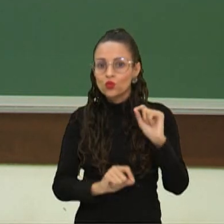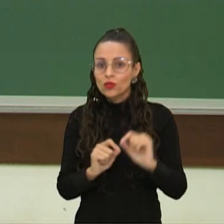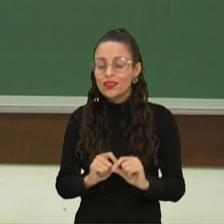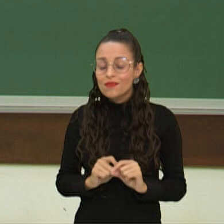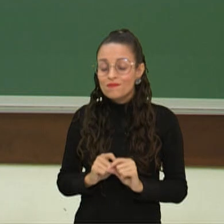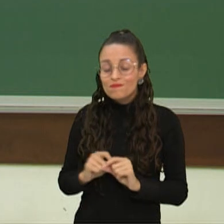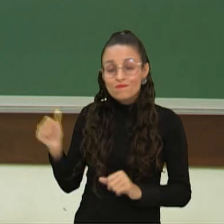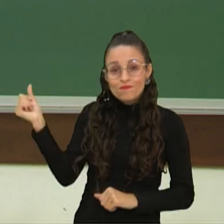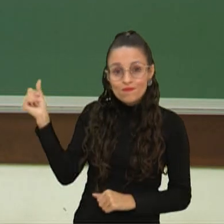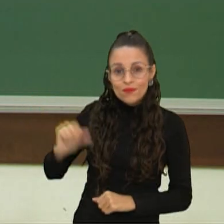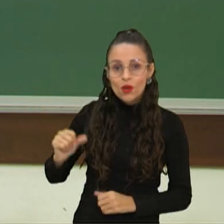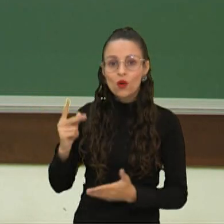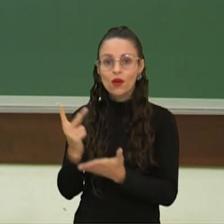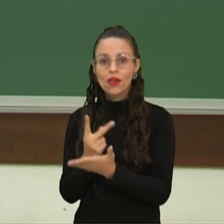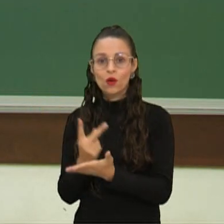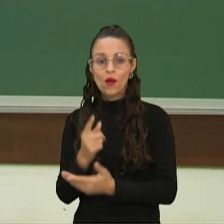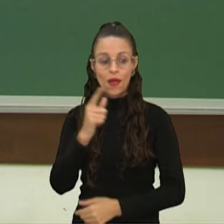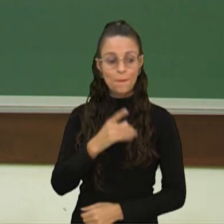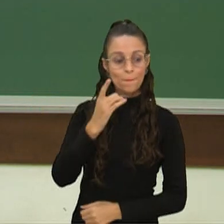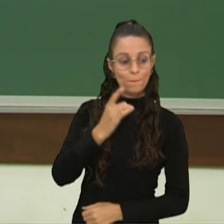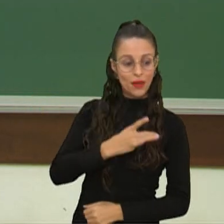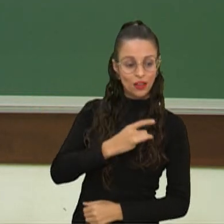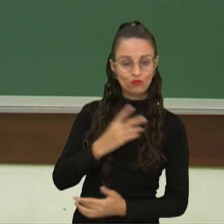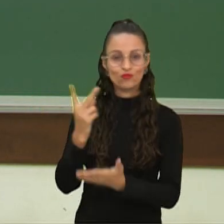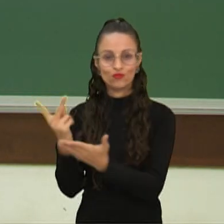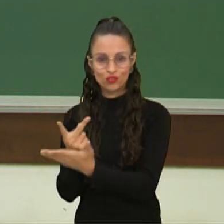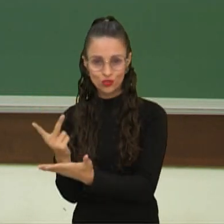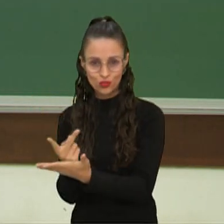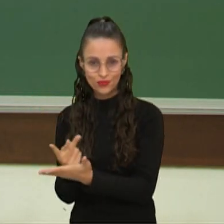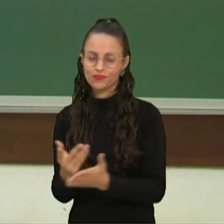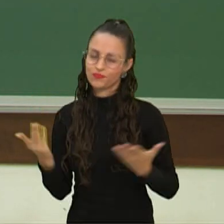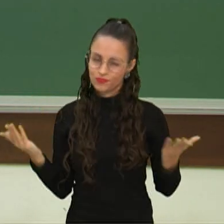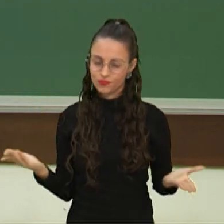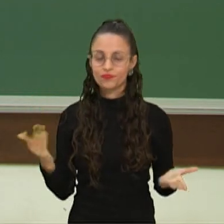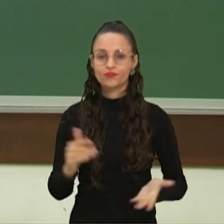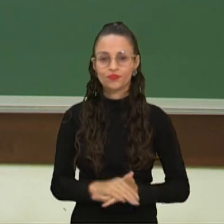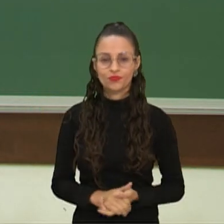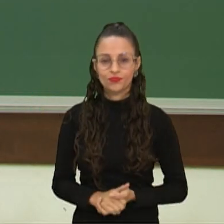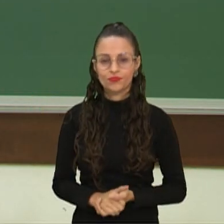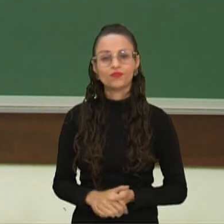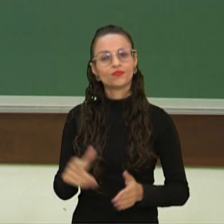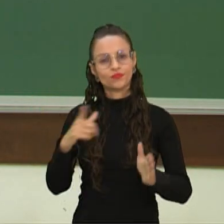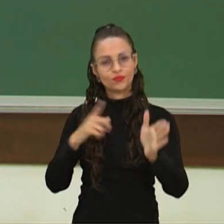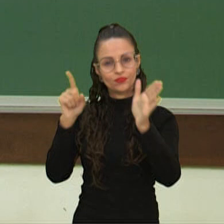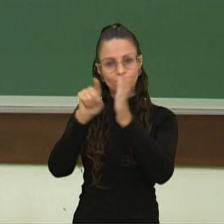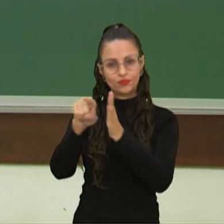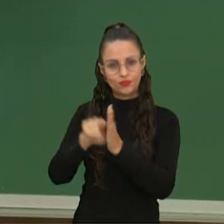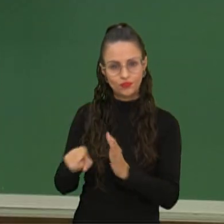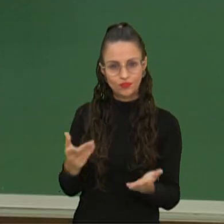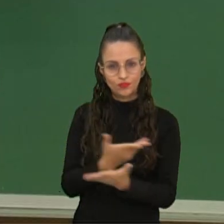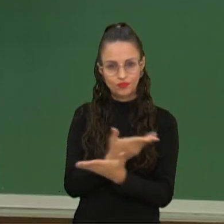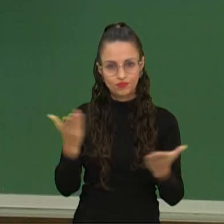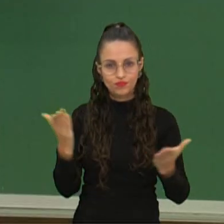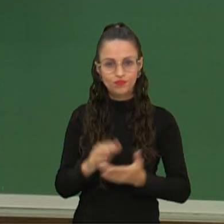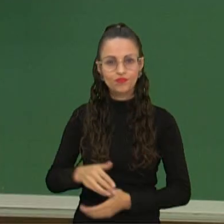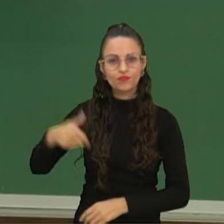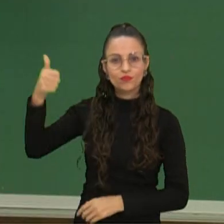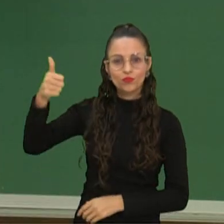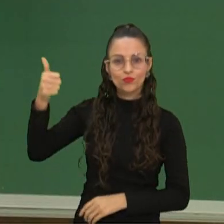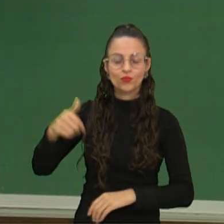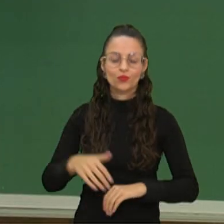o medo de cometer um erro, tá bom? Sendo assim, eu tenho algumas perguntas para vocês. Number